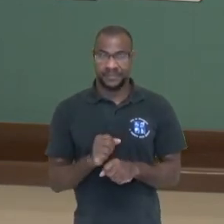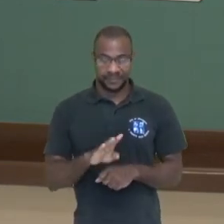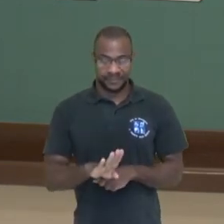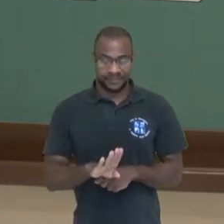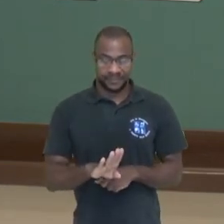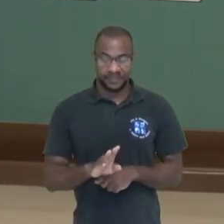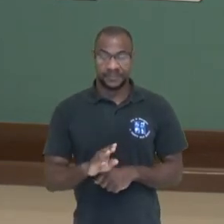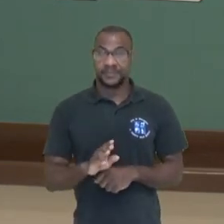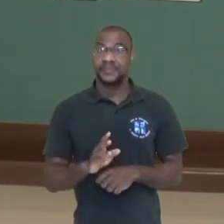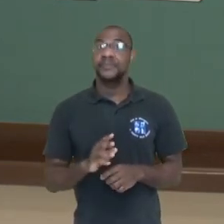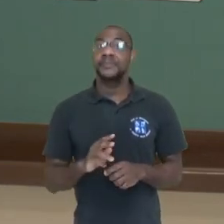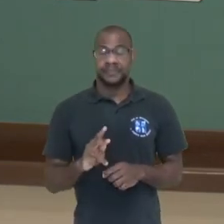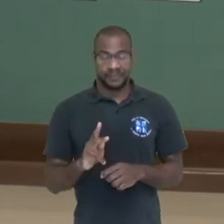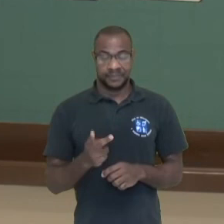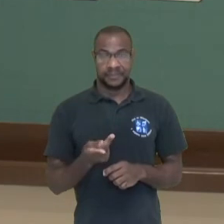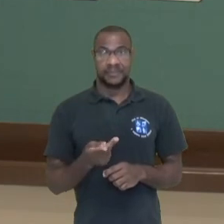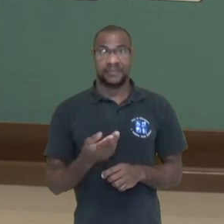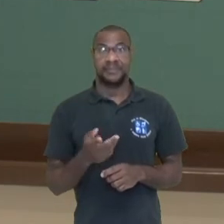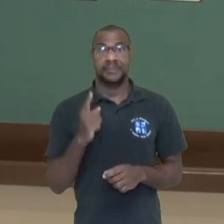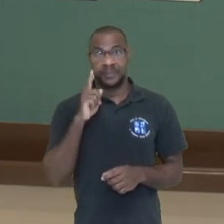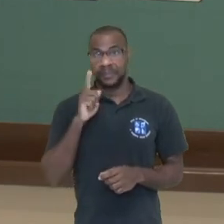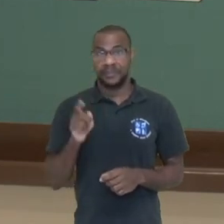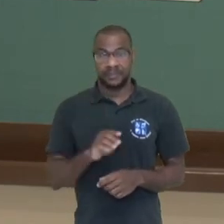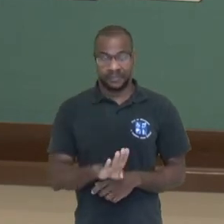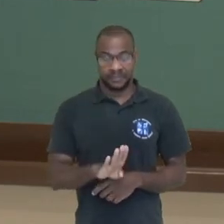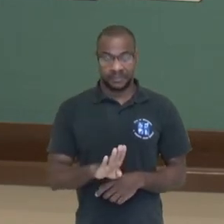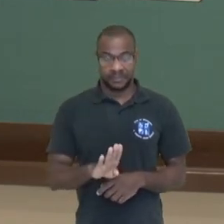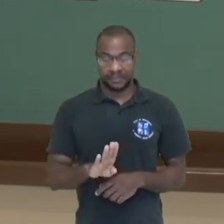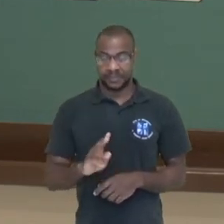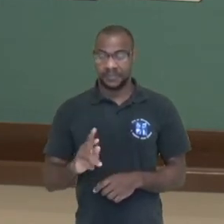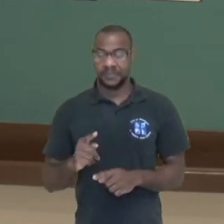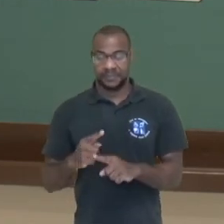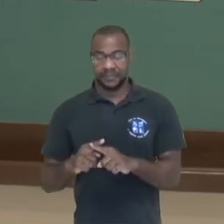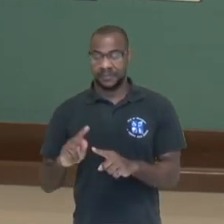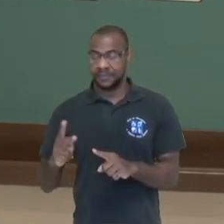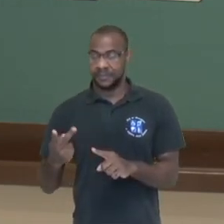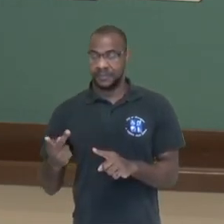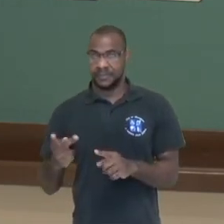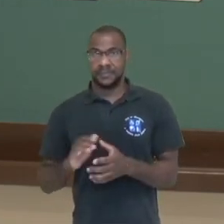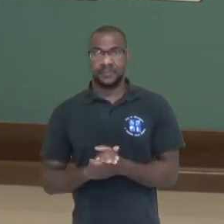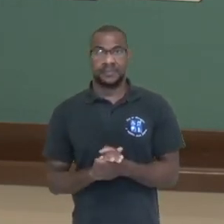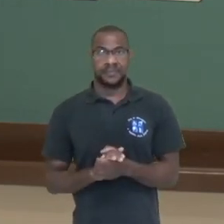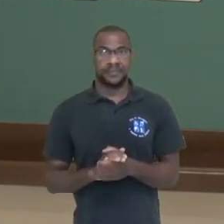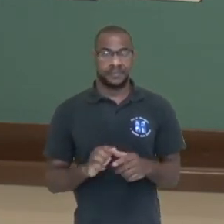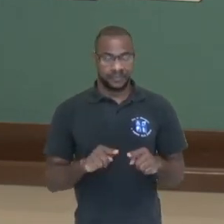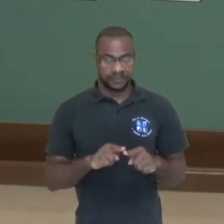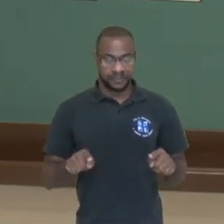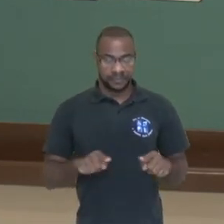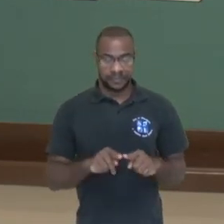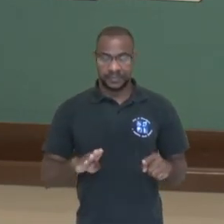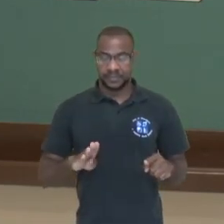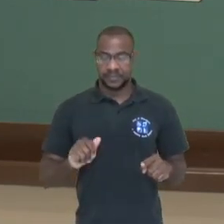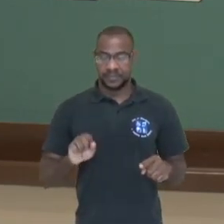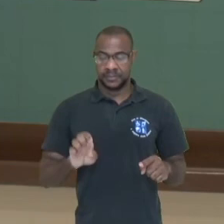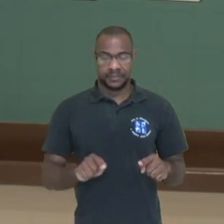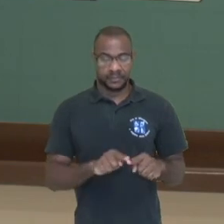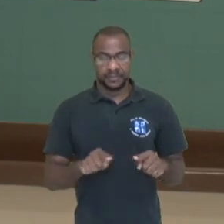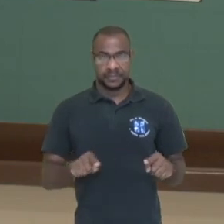base e quem é a altura aqui. Então, olha lá, ó. Quem é a base? Você vai contar os espacinhos aqui,